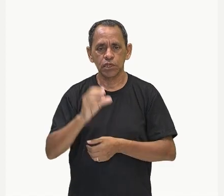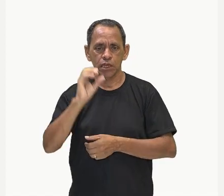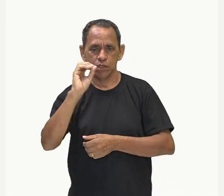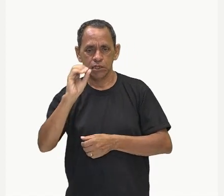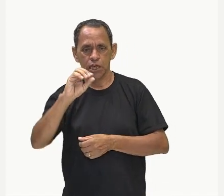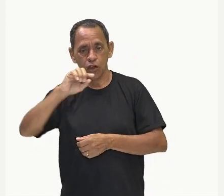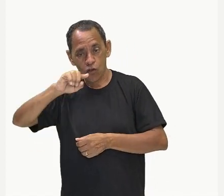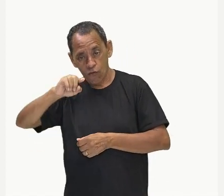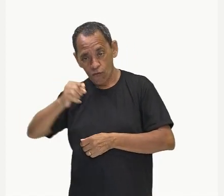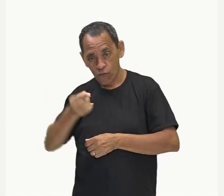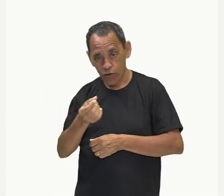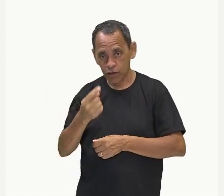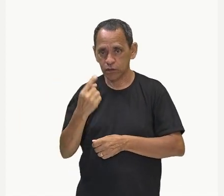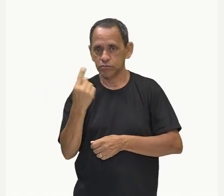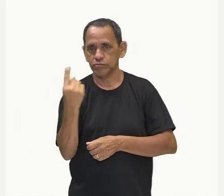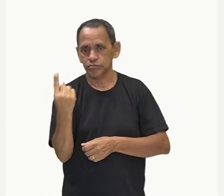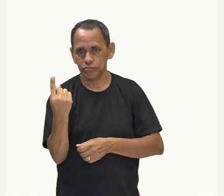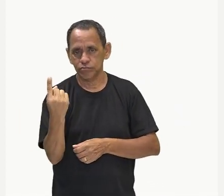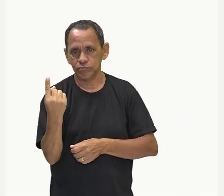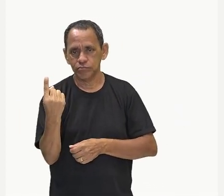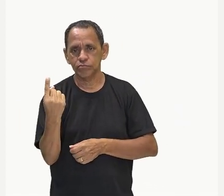aí eu fico exatamente com o meu